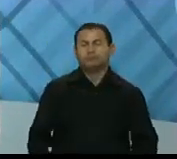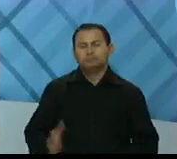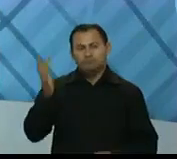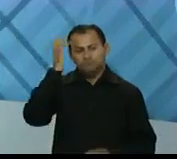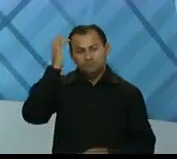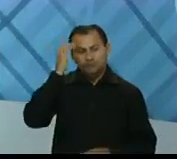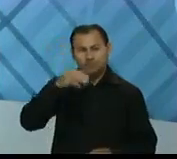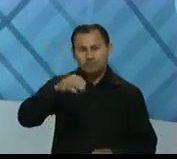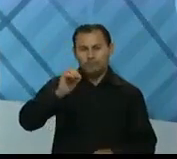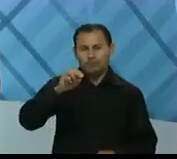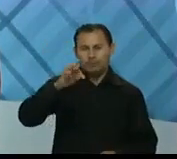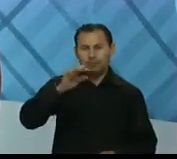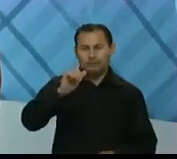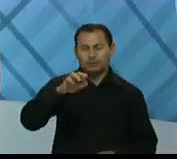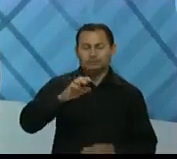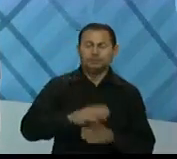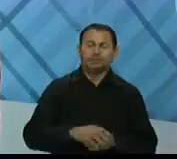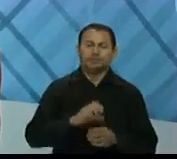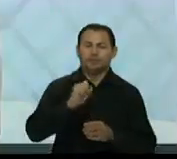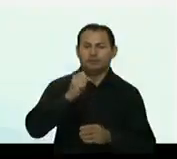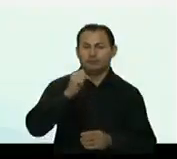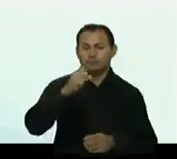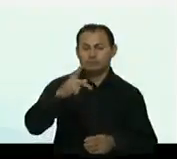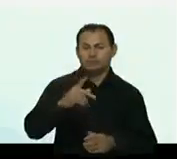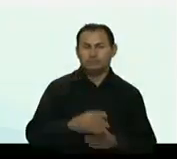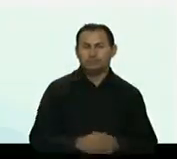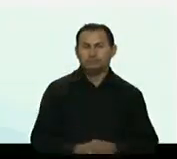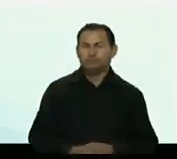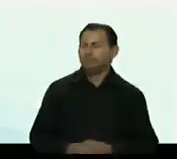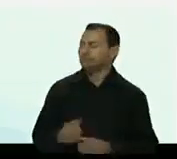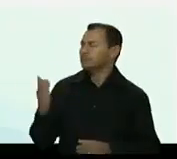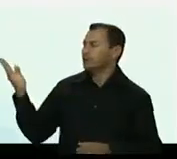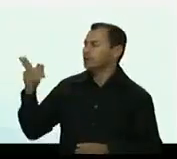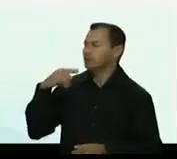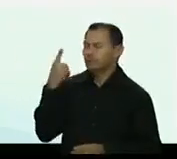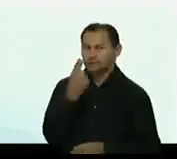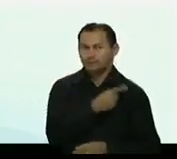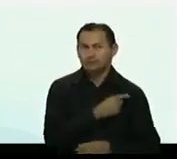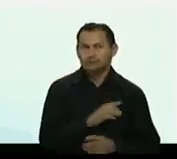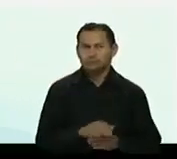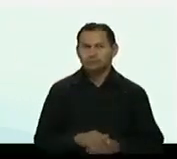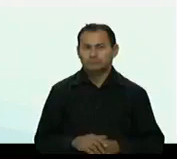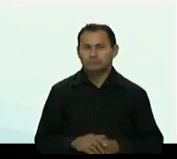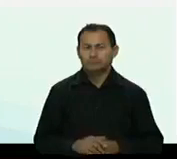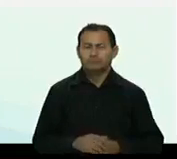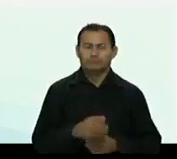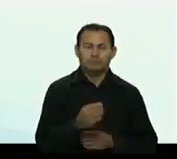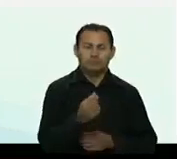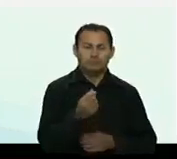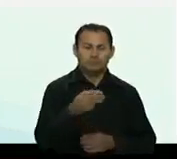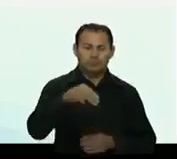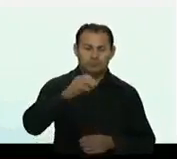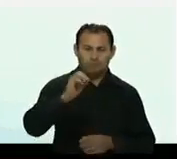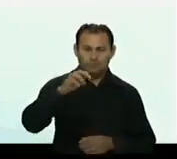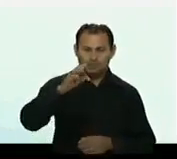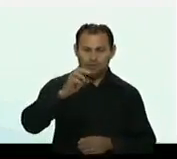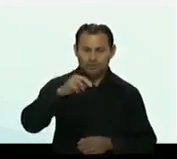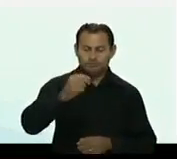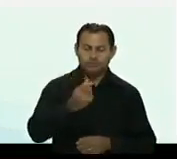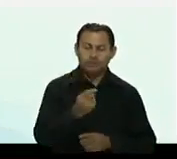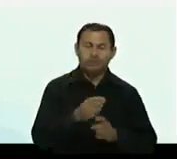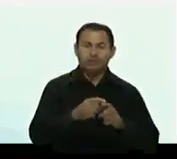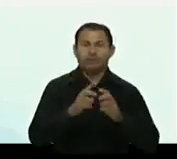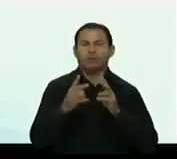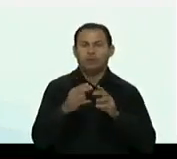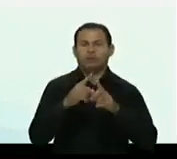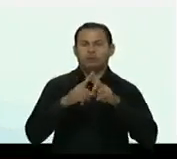fórmula do montante, teremos a seguinte situação. Então, nós temos que o montante, ou valor futuro, é igual a 2 vezes o